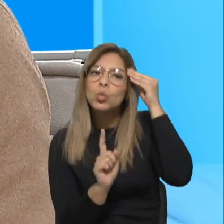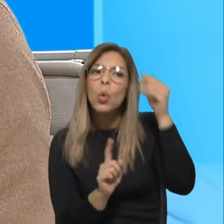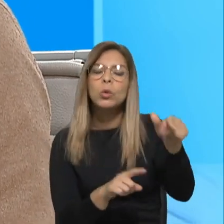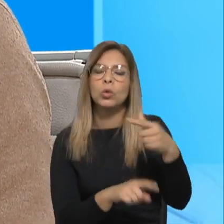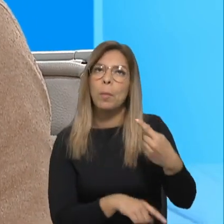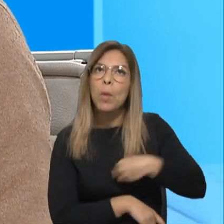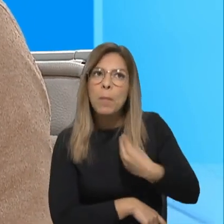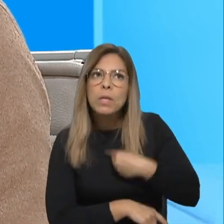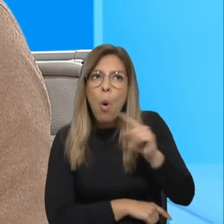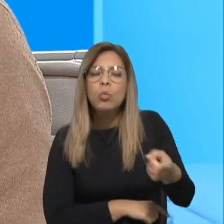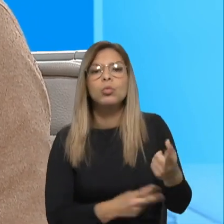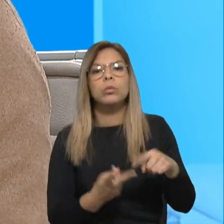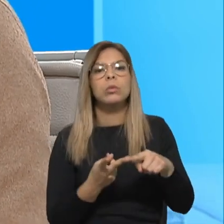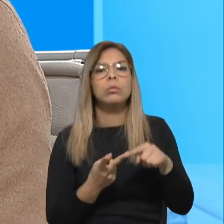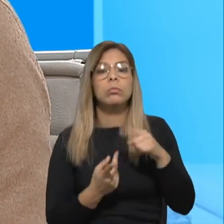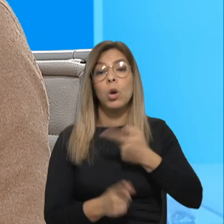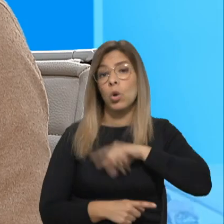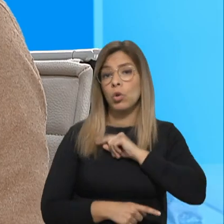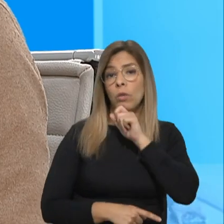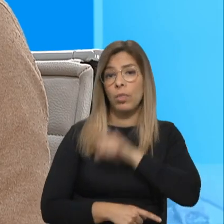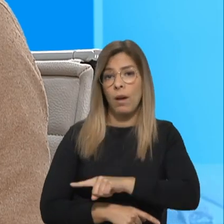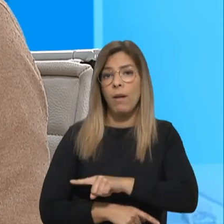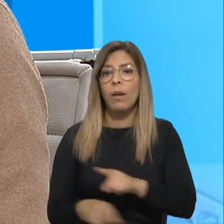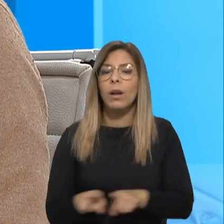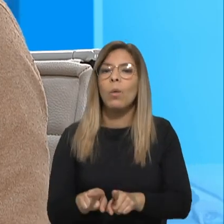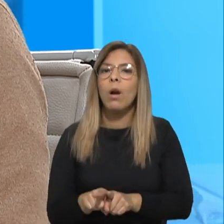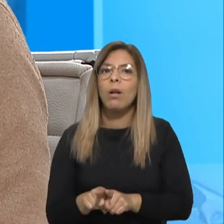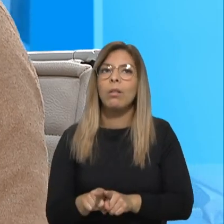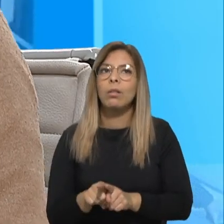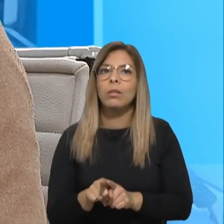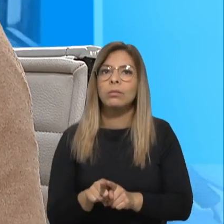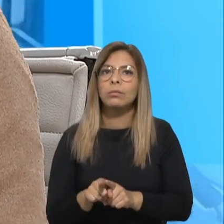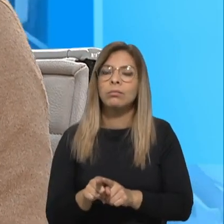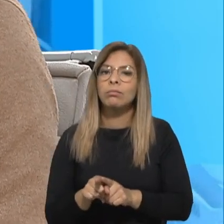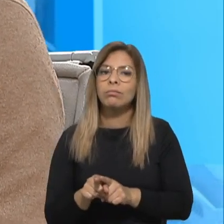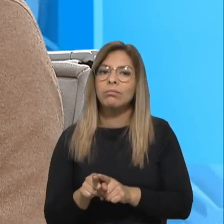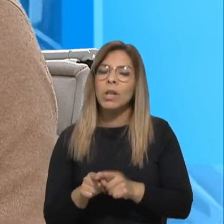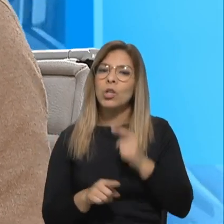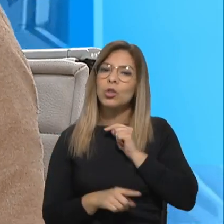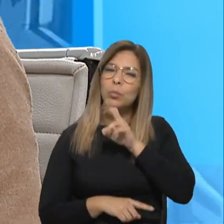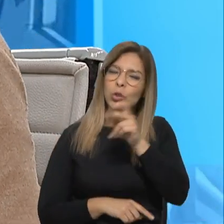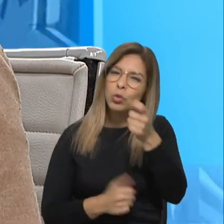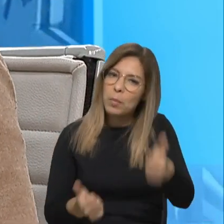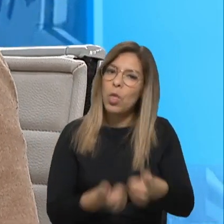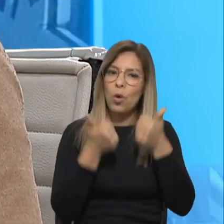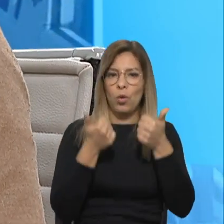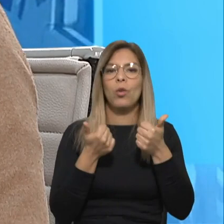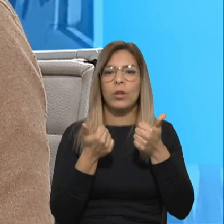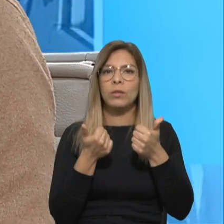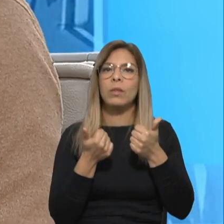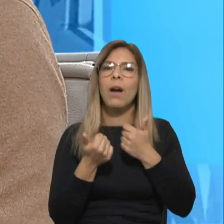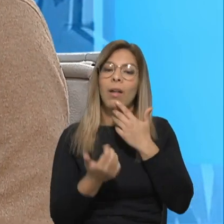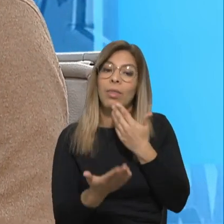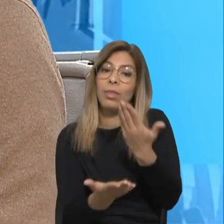têm e para nós conseguirmos ter melhores respostas e de levar o